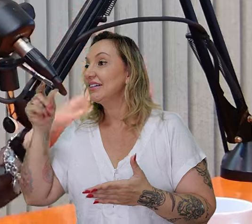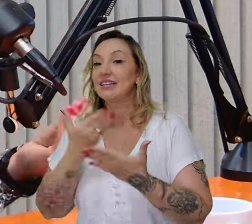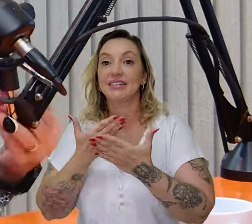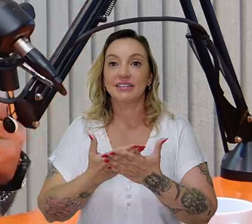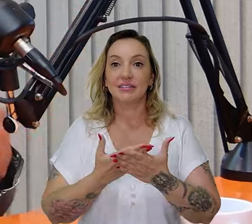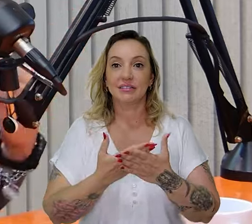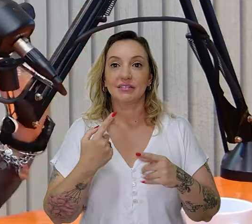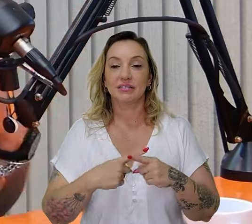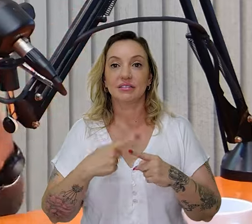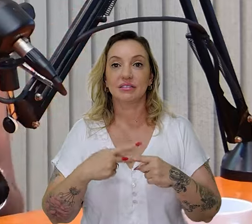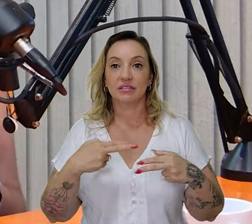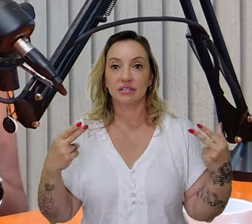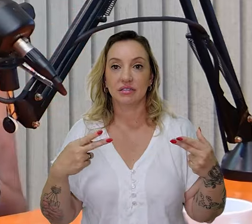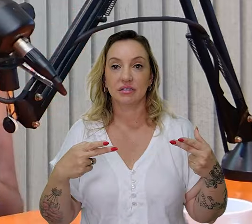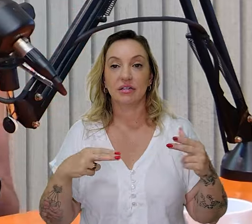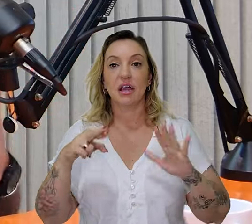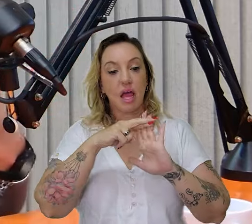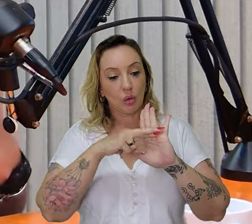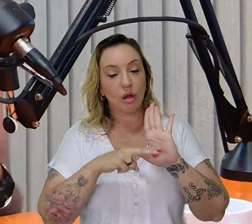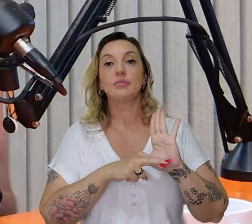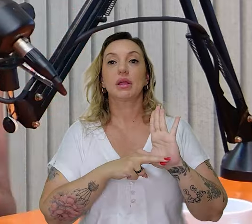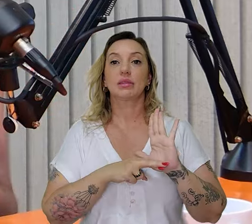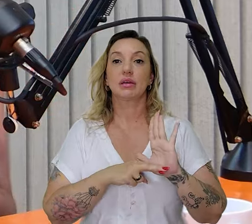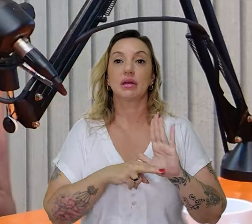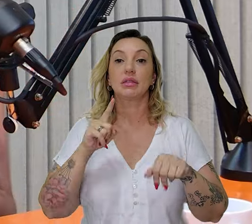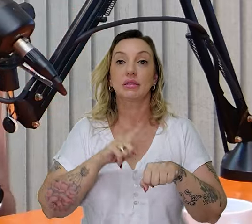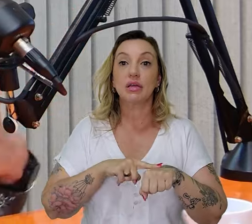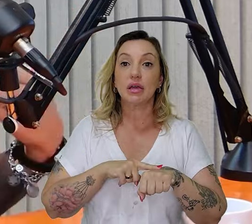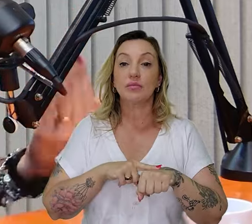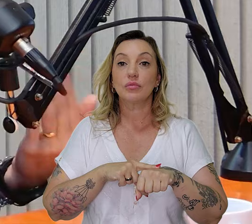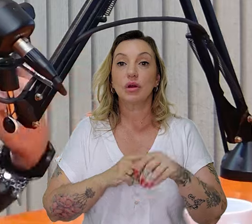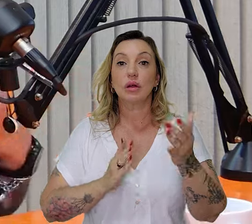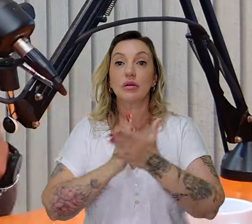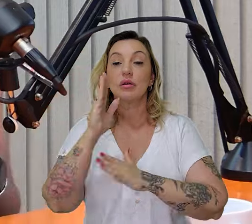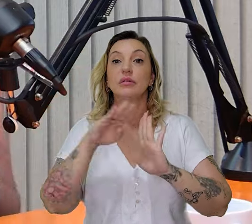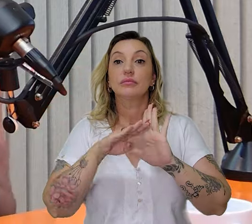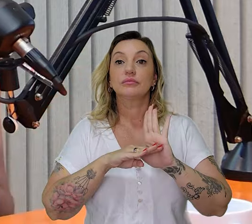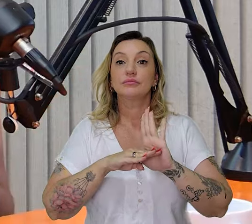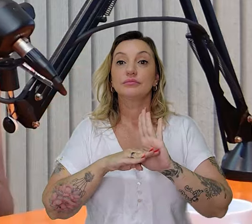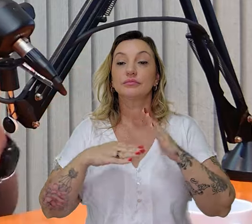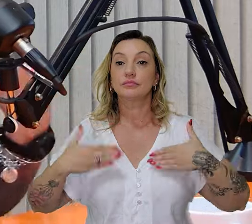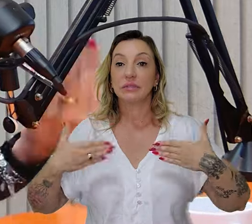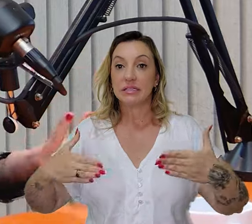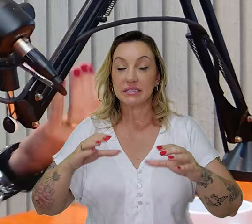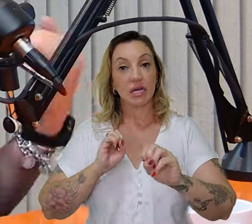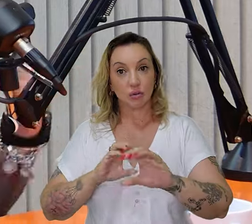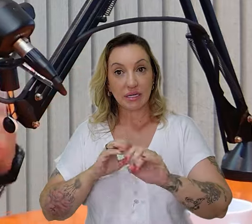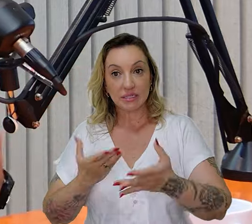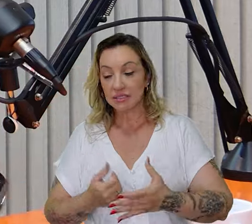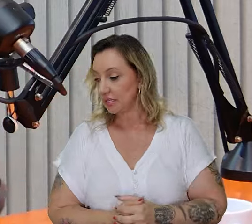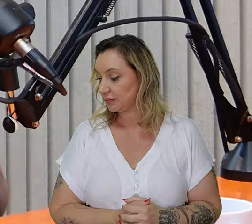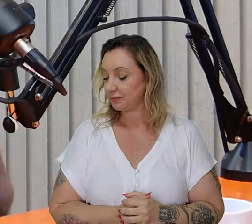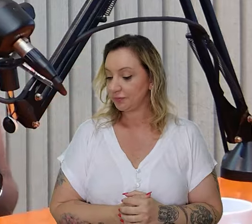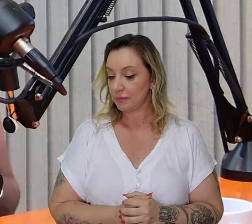coisa de regulamentação o tempo que a gente leva aqui para aprovar um programa com o Ministério da Educação né Eh a responsabilidade